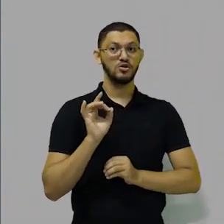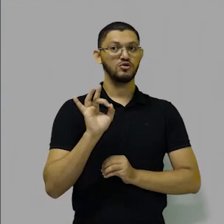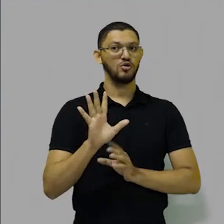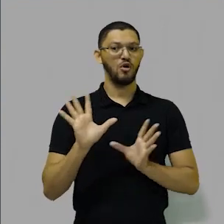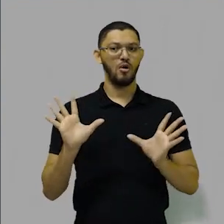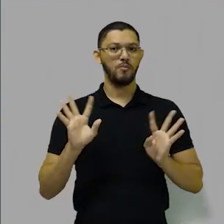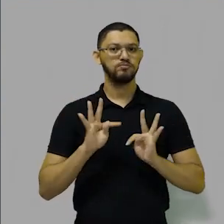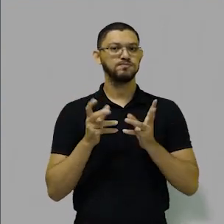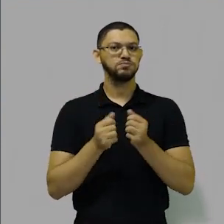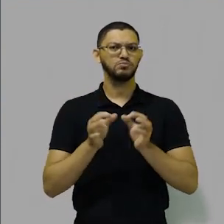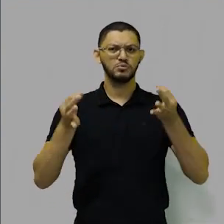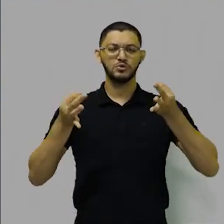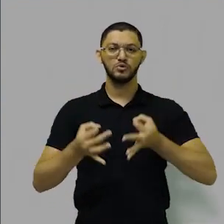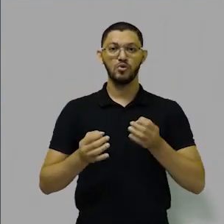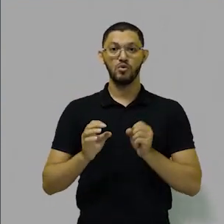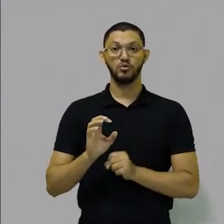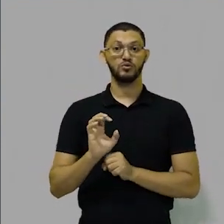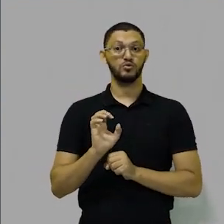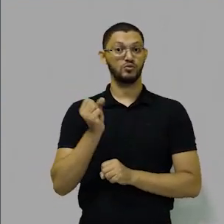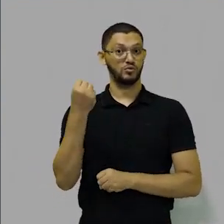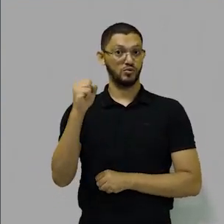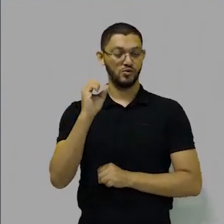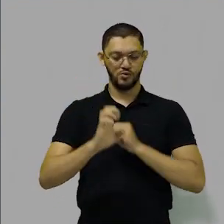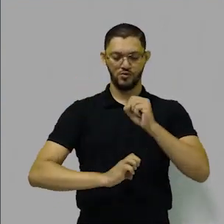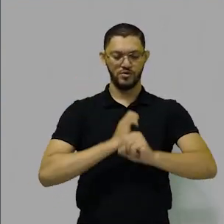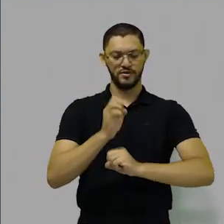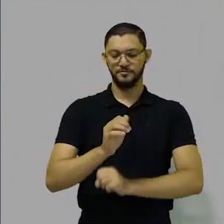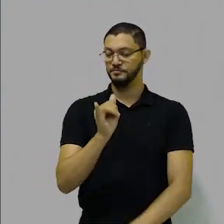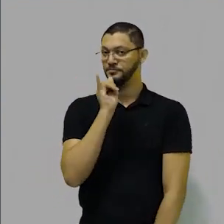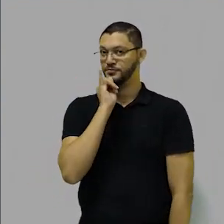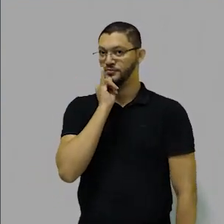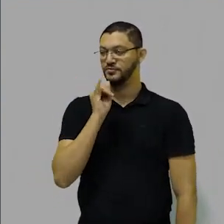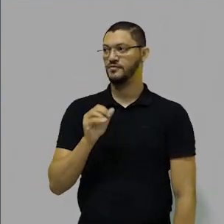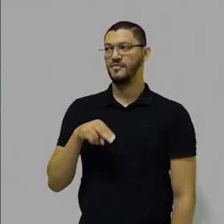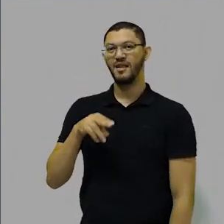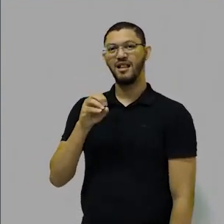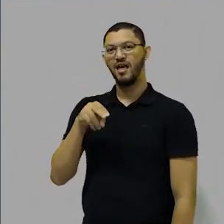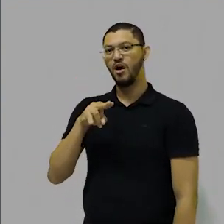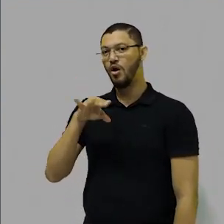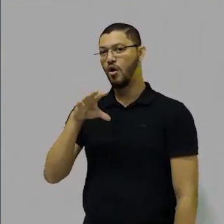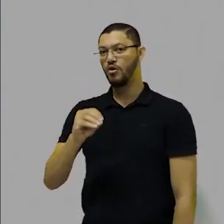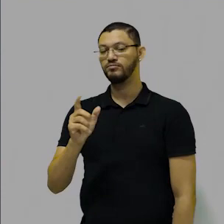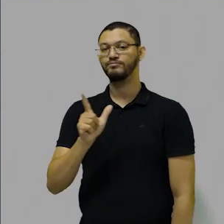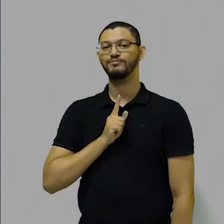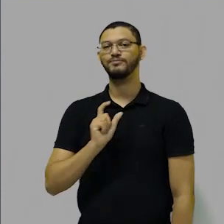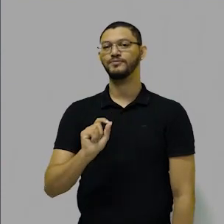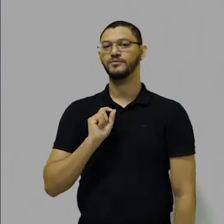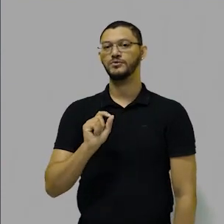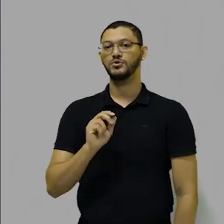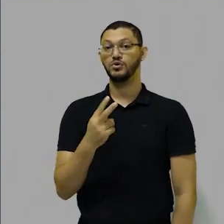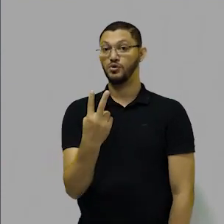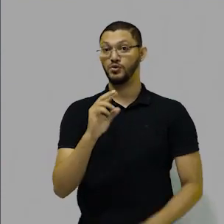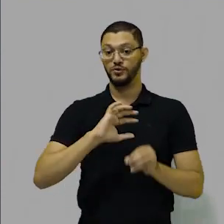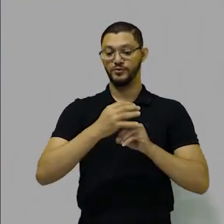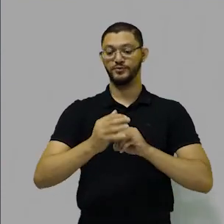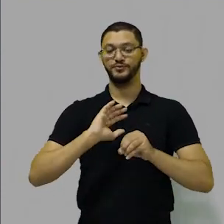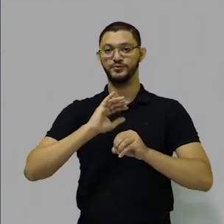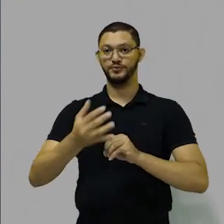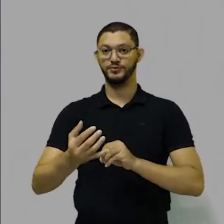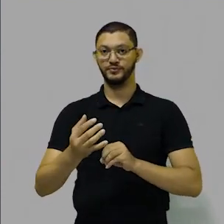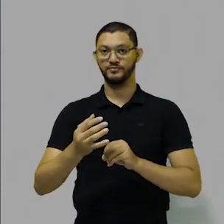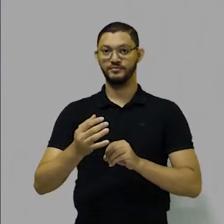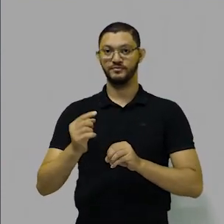com 8 elétrons. Por exemplo, o neônio. O neônio ele tem 2 camadas. A sua